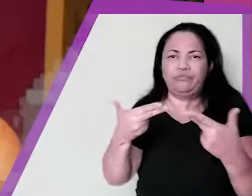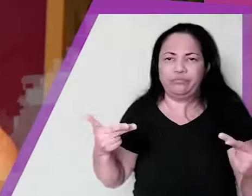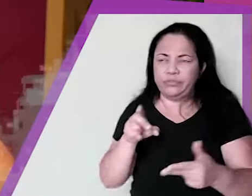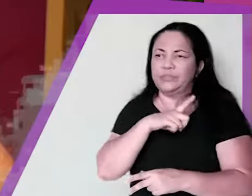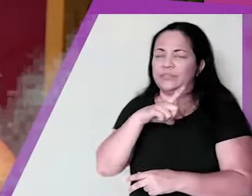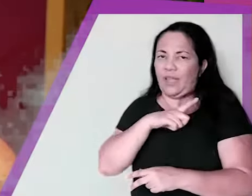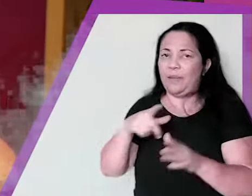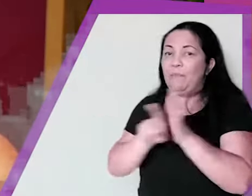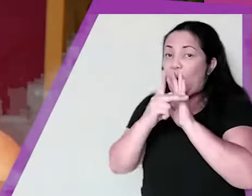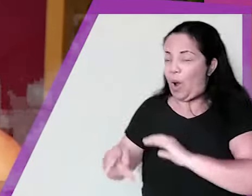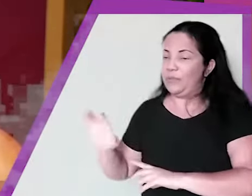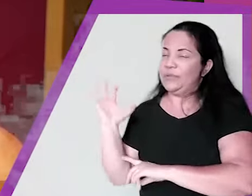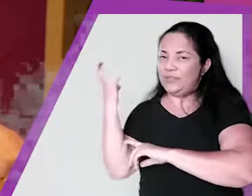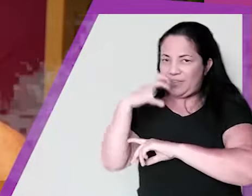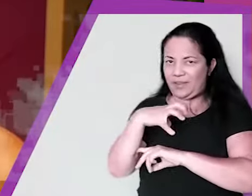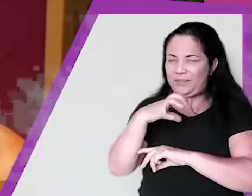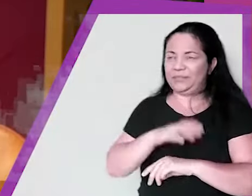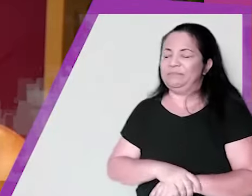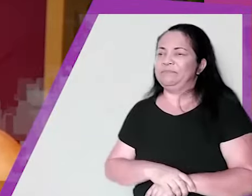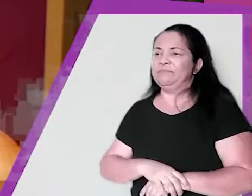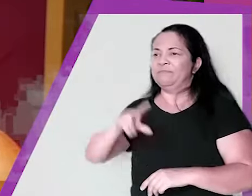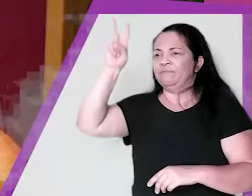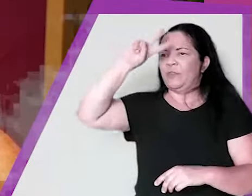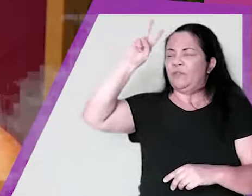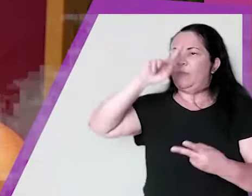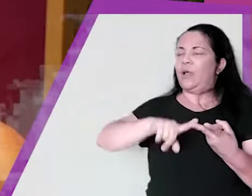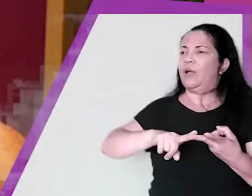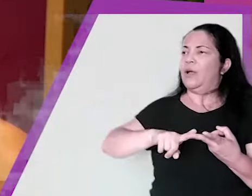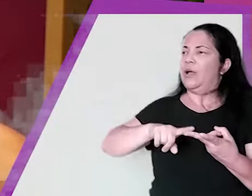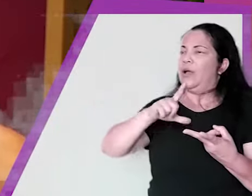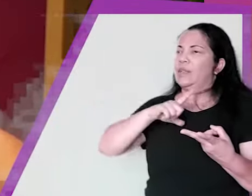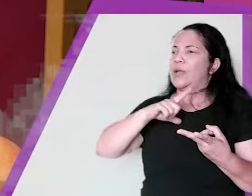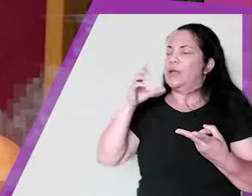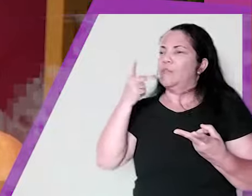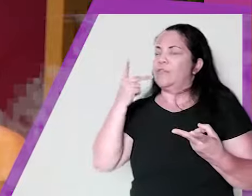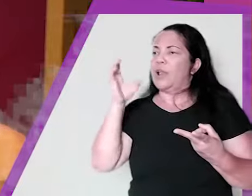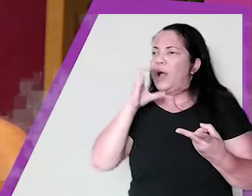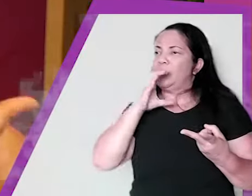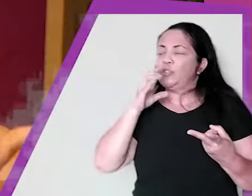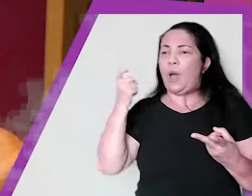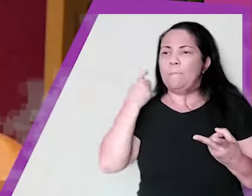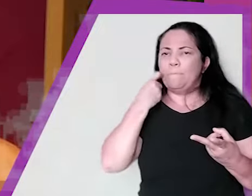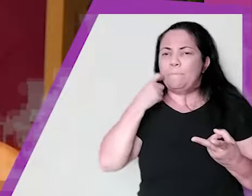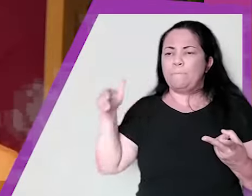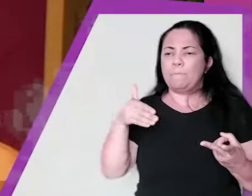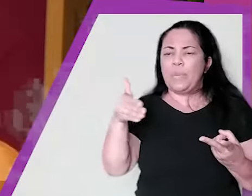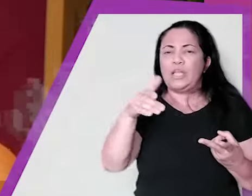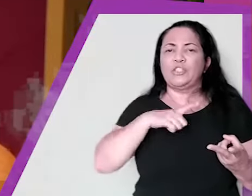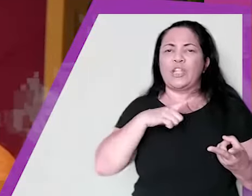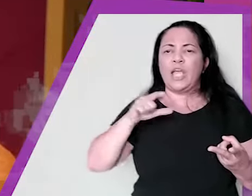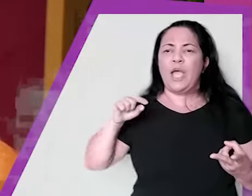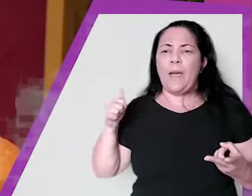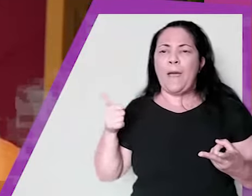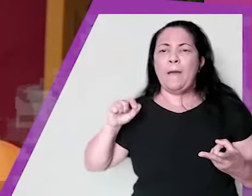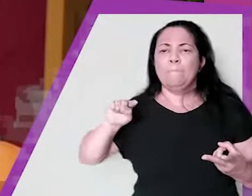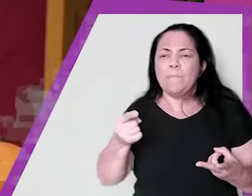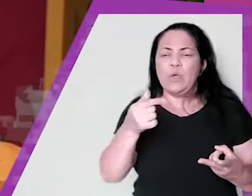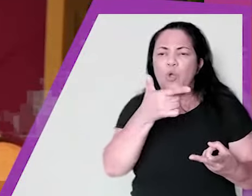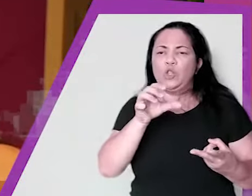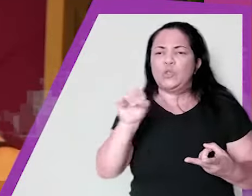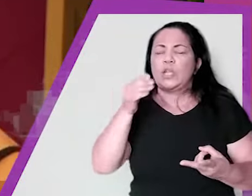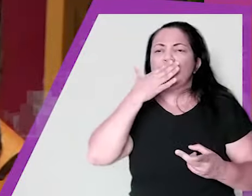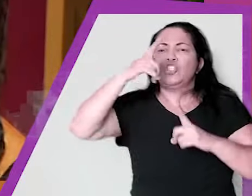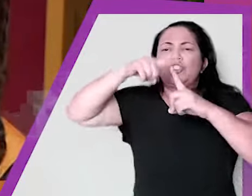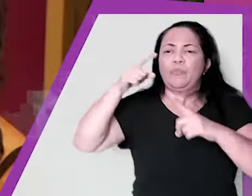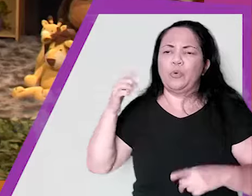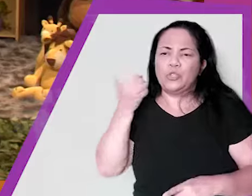de 90 mil espécies de insetos no Cerrado. Mas então, vamos lá. Vale a pena dizer também, falar